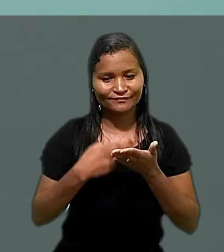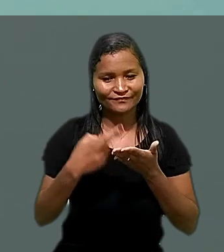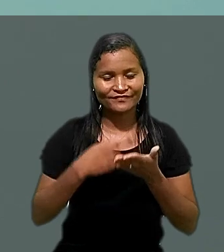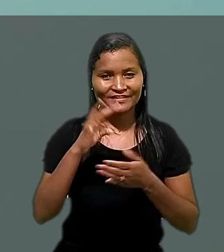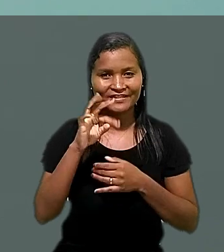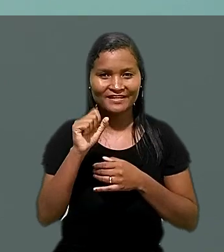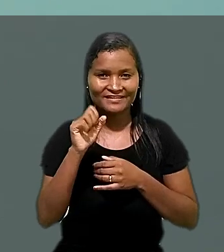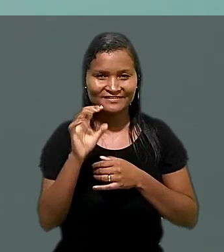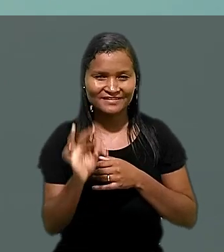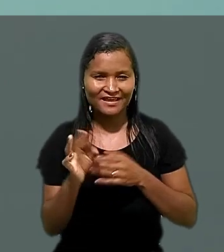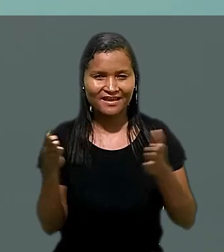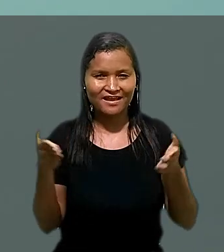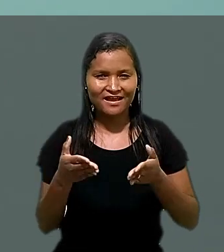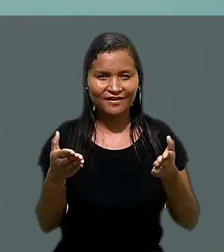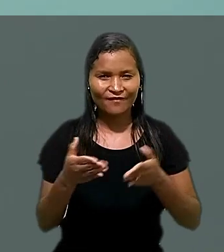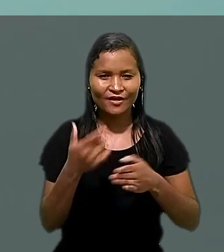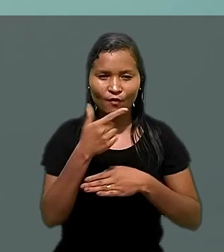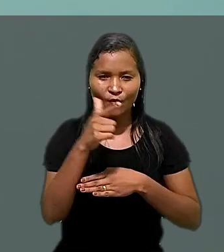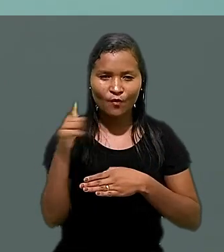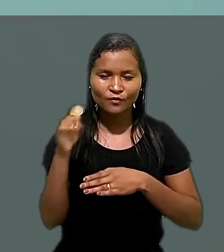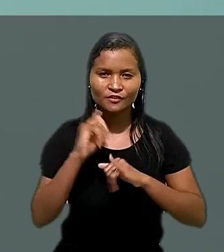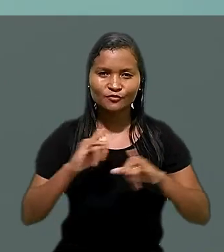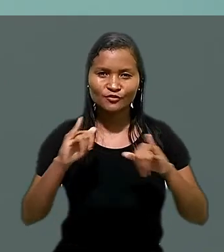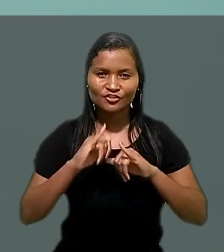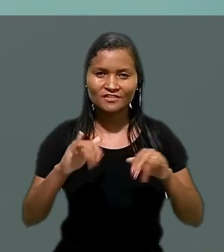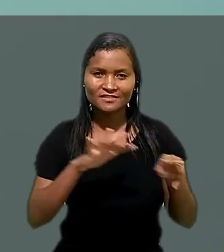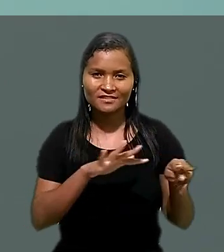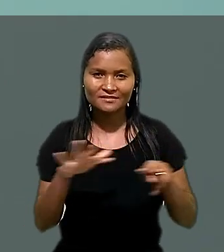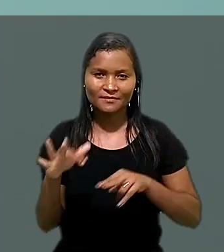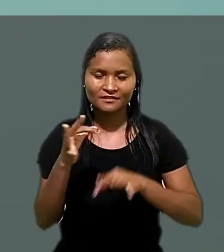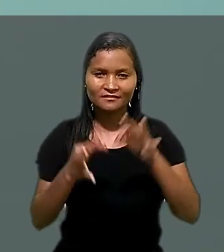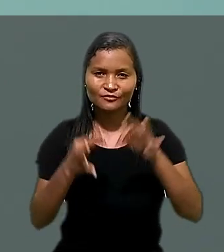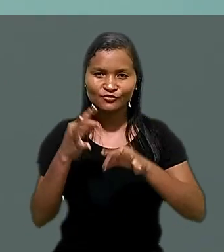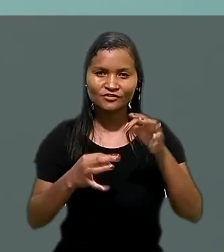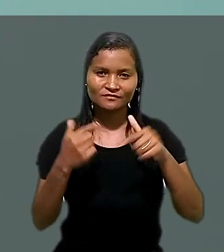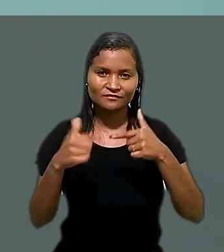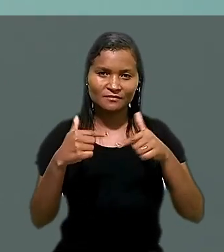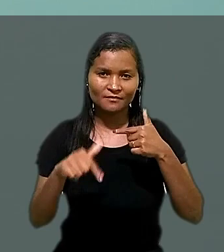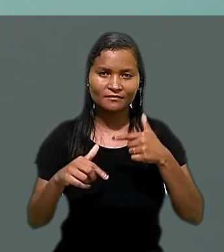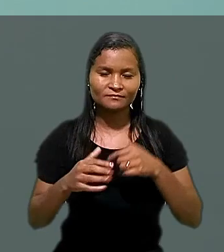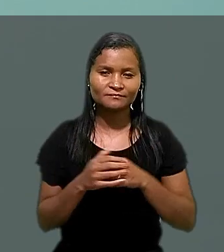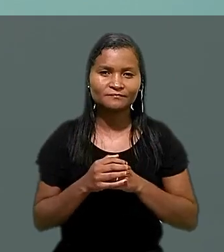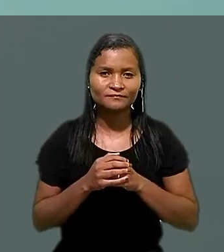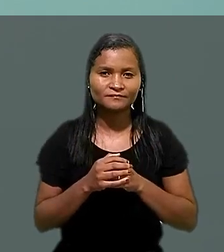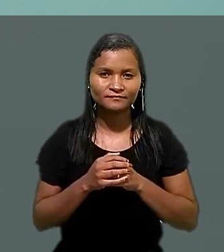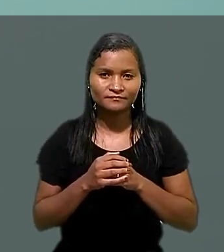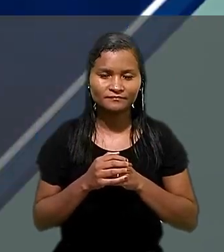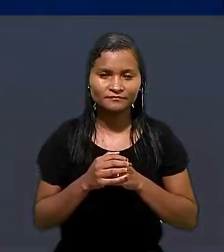Estamos de volta com Revista TST. Fique agora com outras notícias da semana na Justiça do Trabalho.